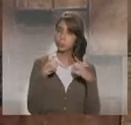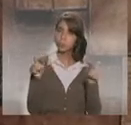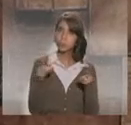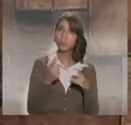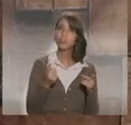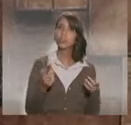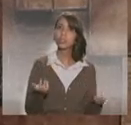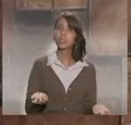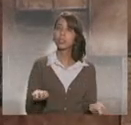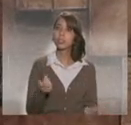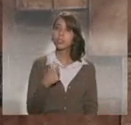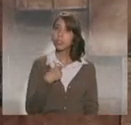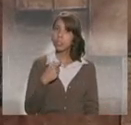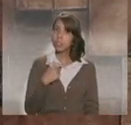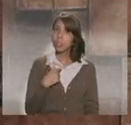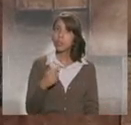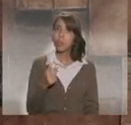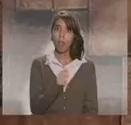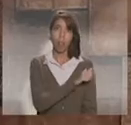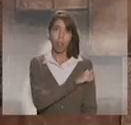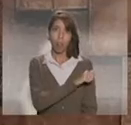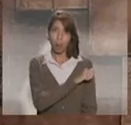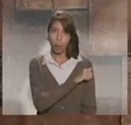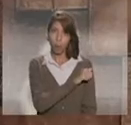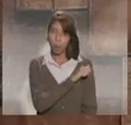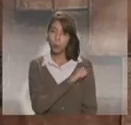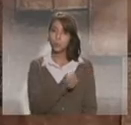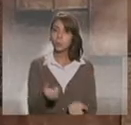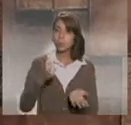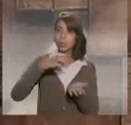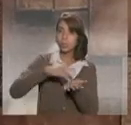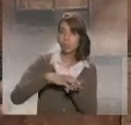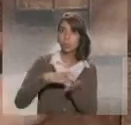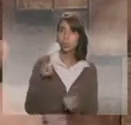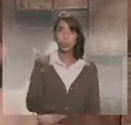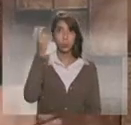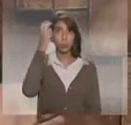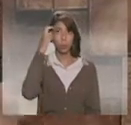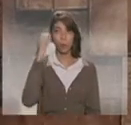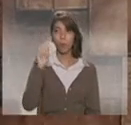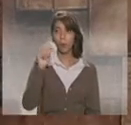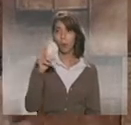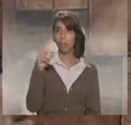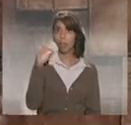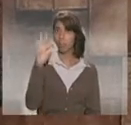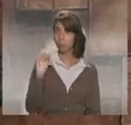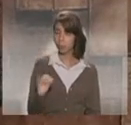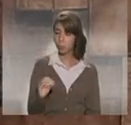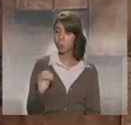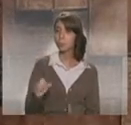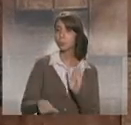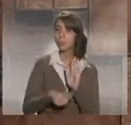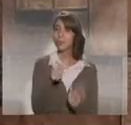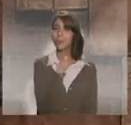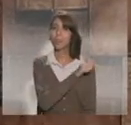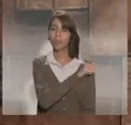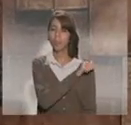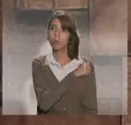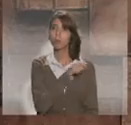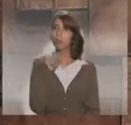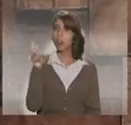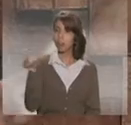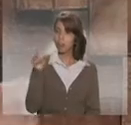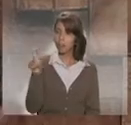fui fui aluno do centro cultural antônio adolfo nos primeiros alunos seus primeiros anos do do